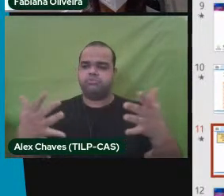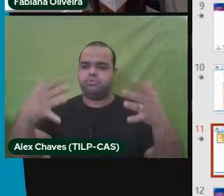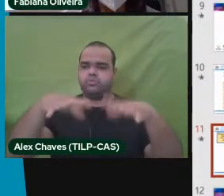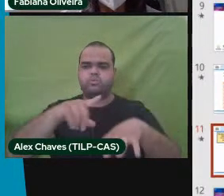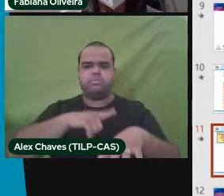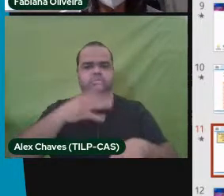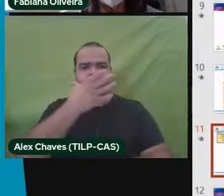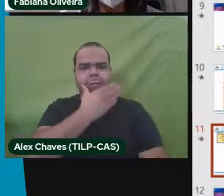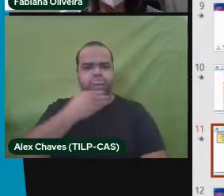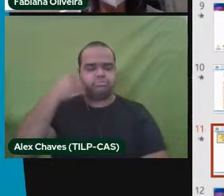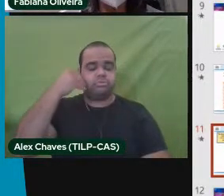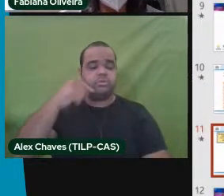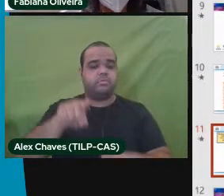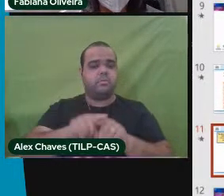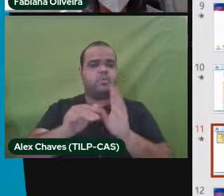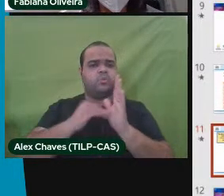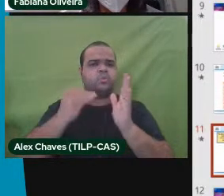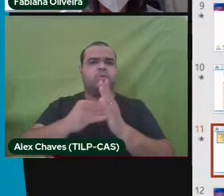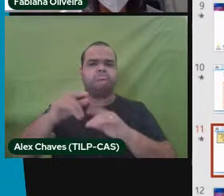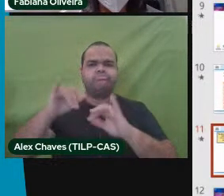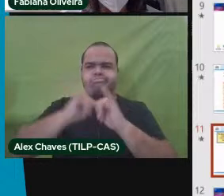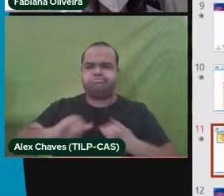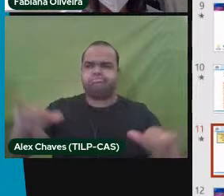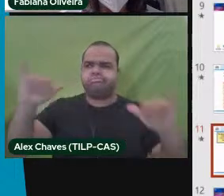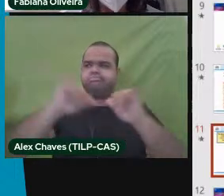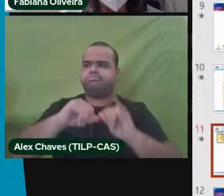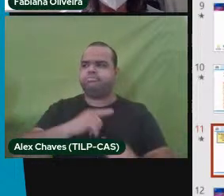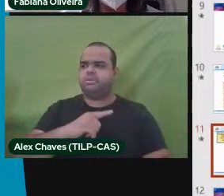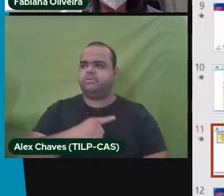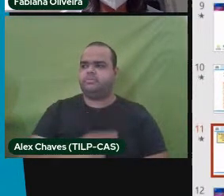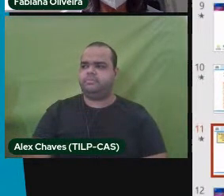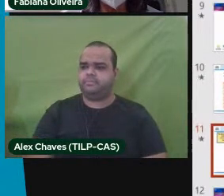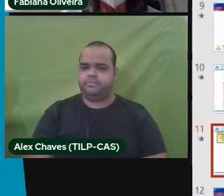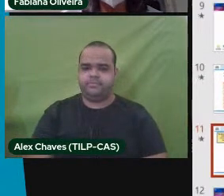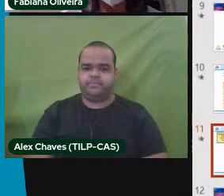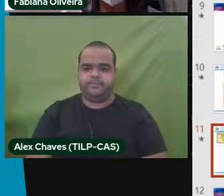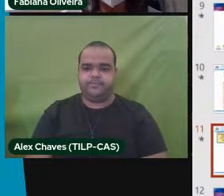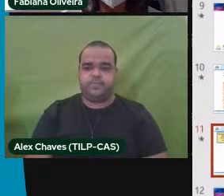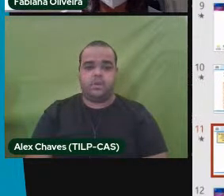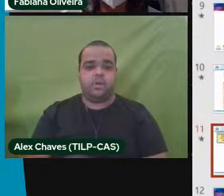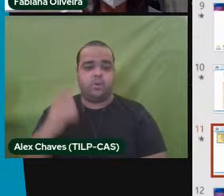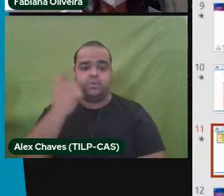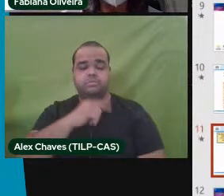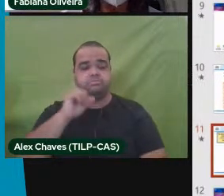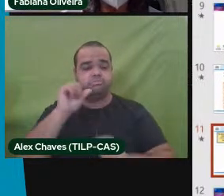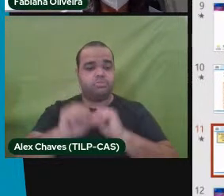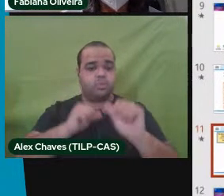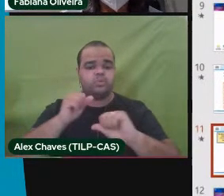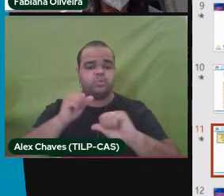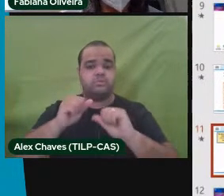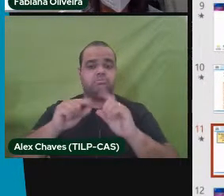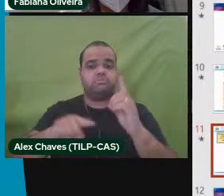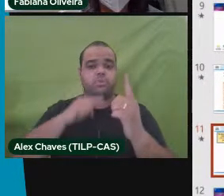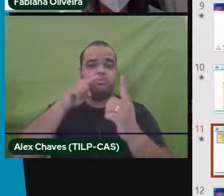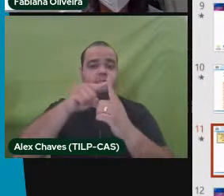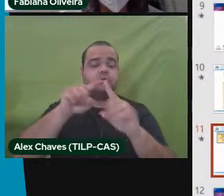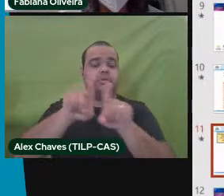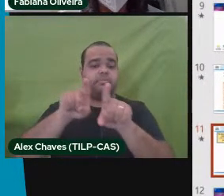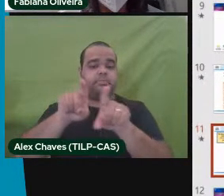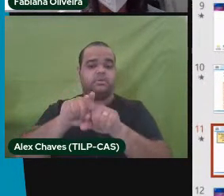qualidade. É o que todos nós defendemos. Com a melhoria de resultados da aprendizagem, idem a Rede